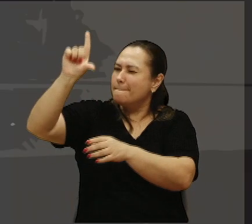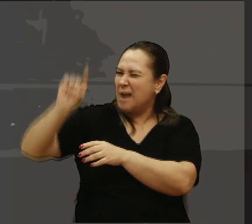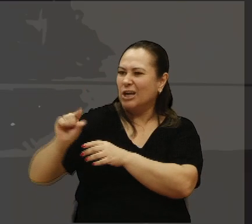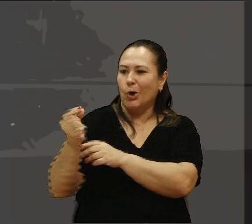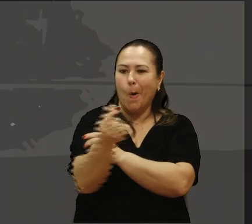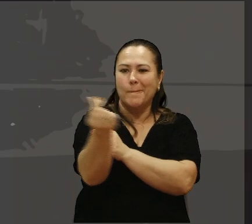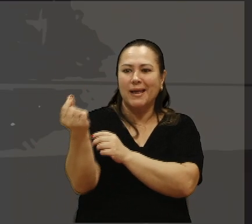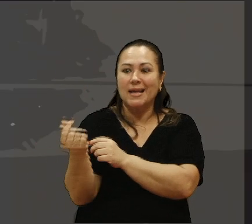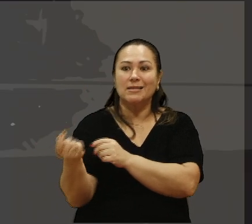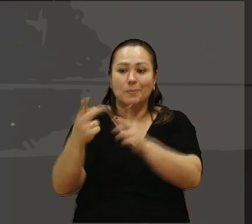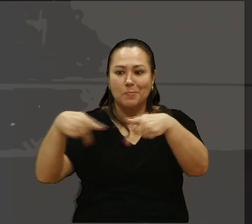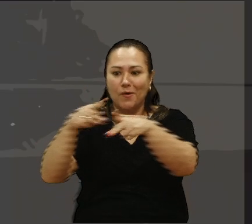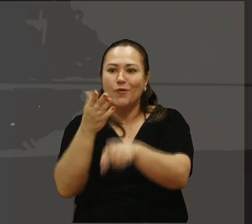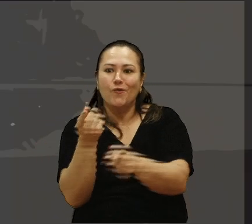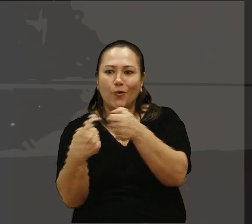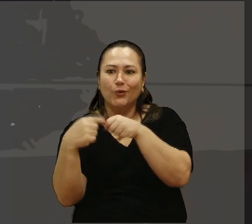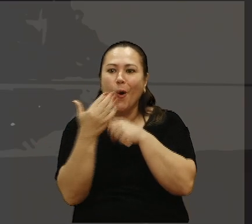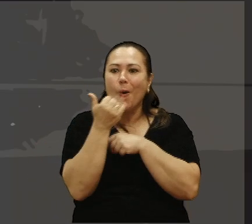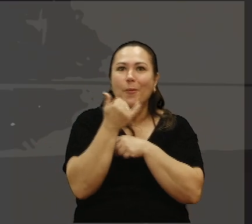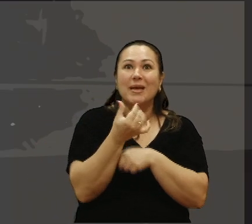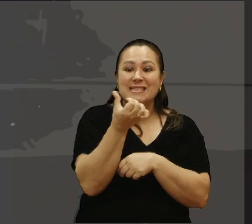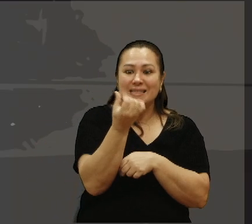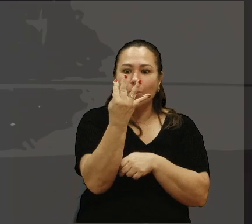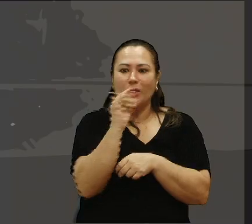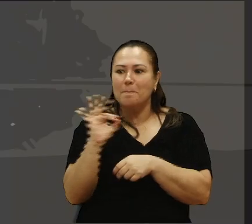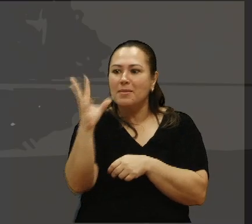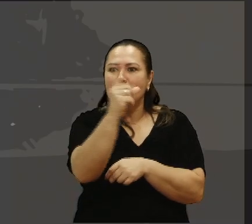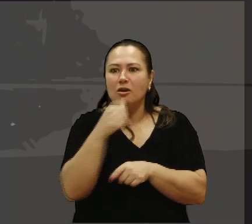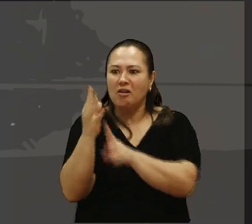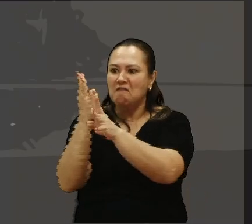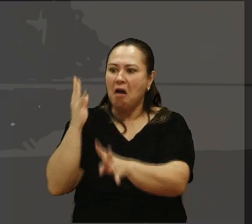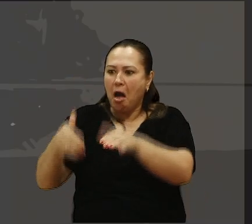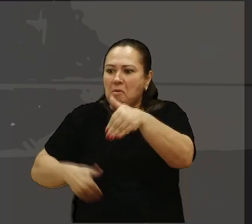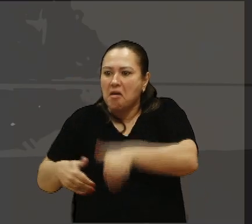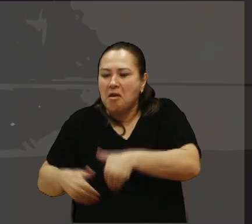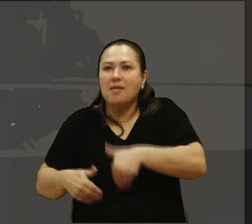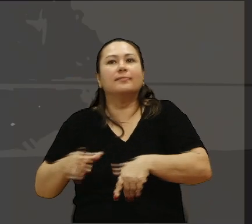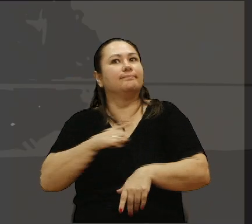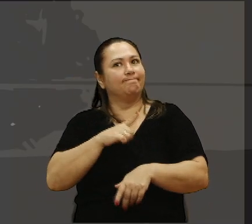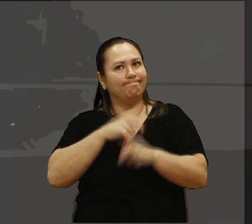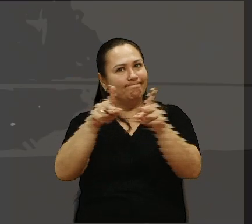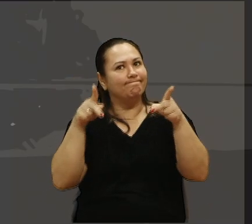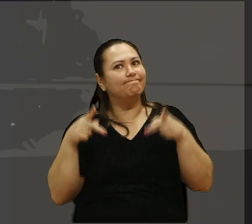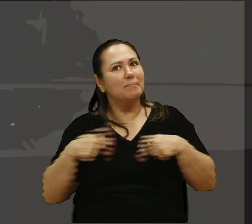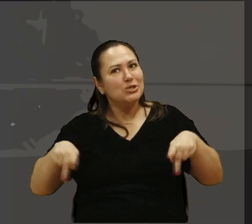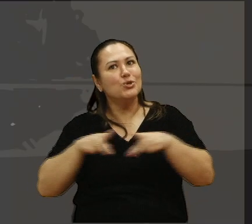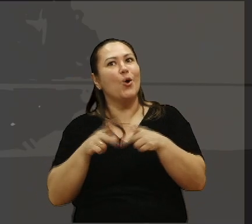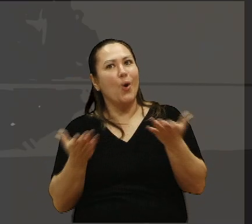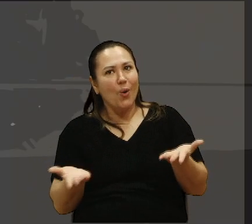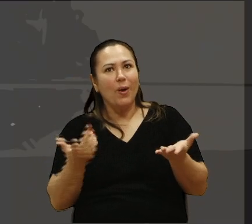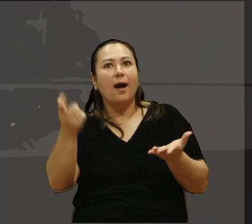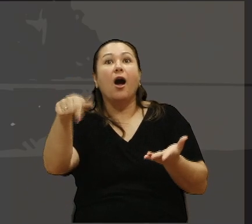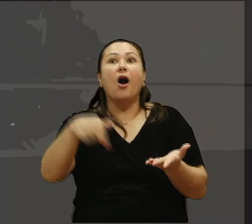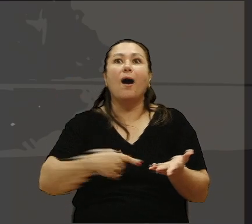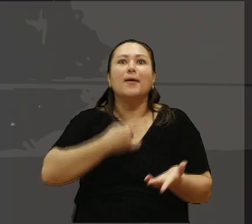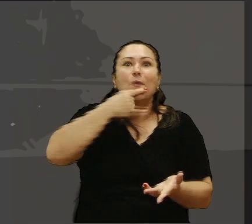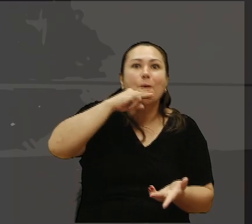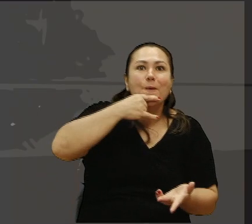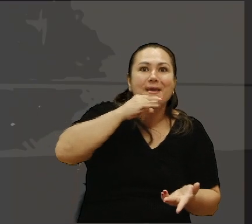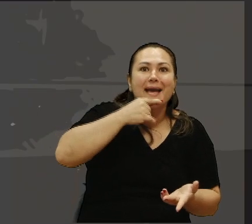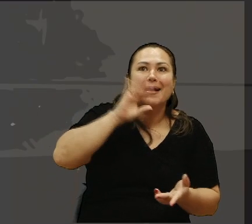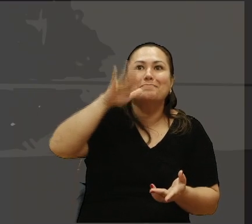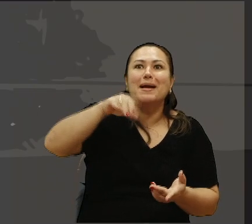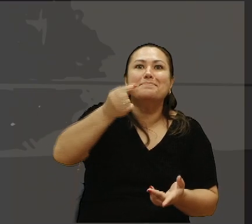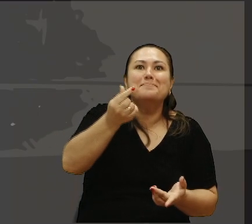povo voltou a comer. Tiramos 64 milhões de pessoas que estavam na fila da fome. Pode passar. Olha aí, ó, até o conhaque Dreyer está mais